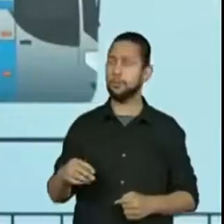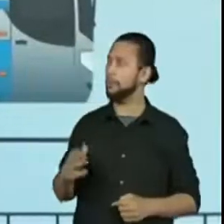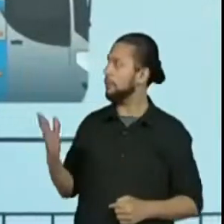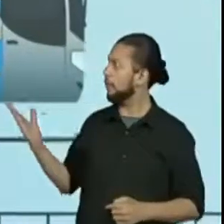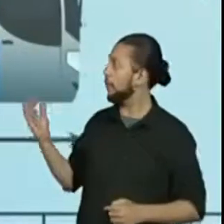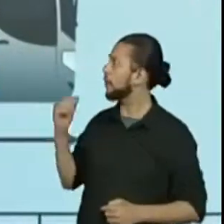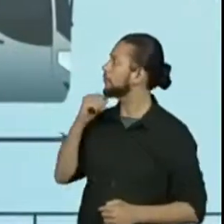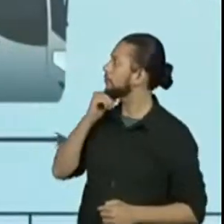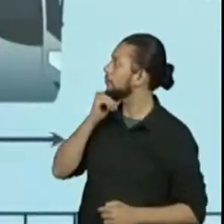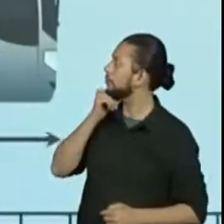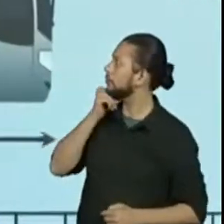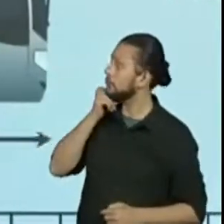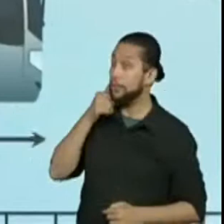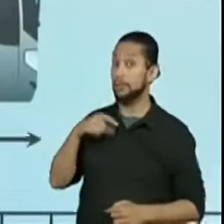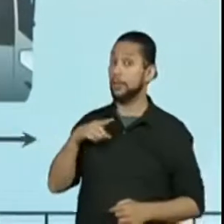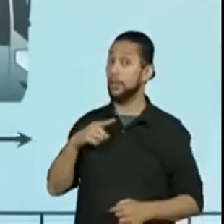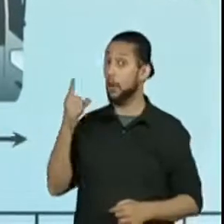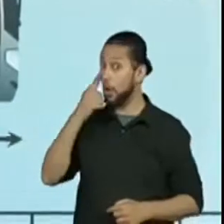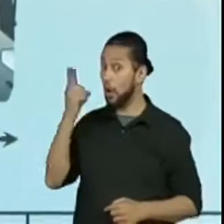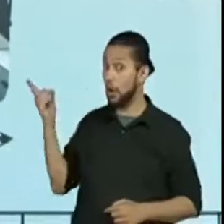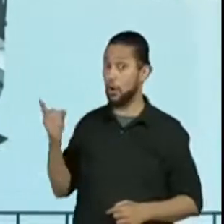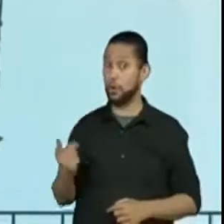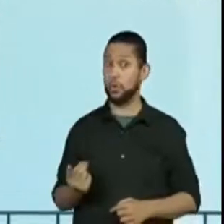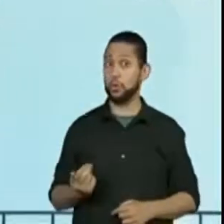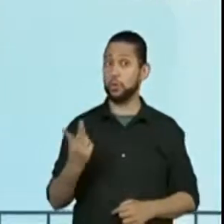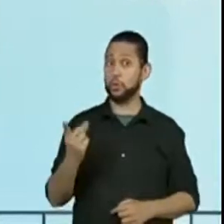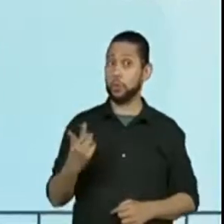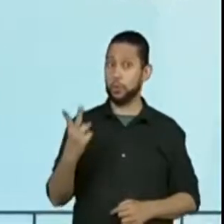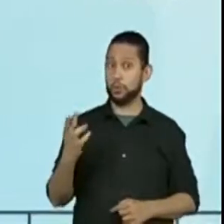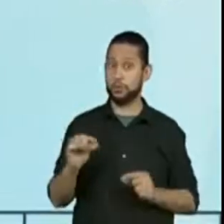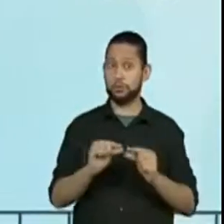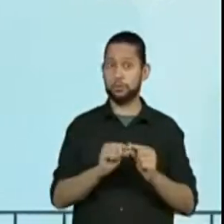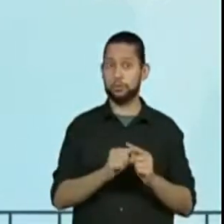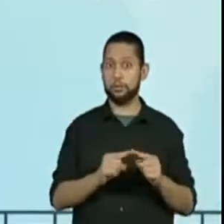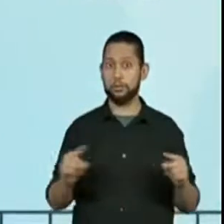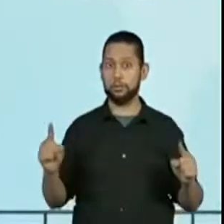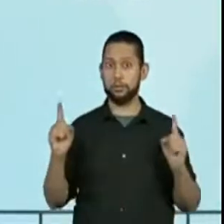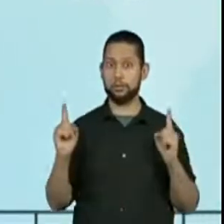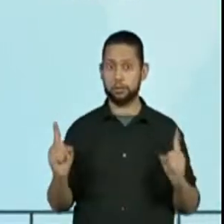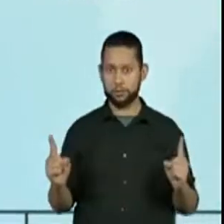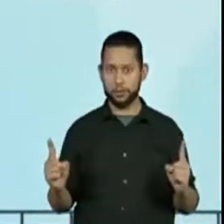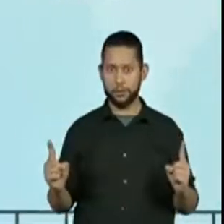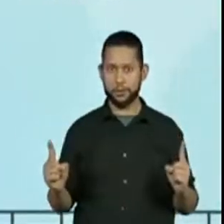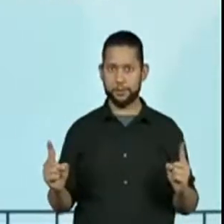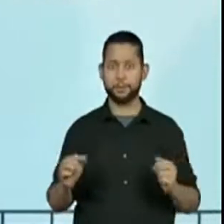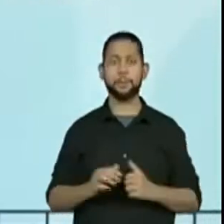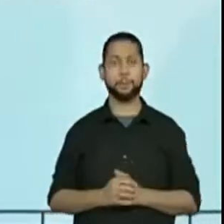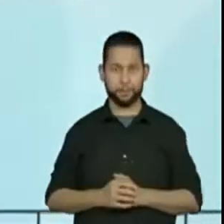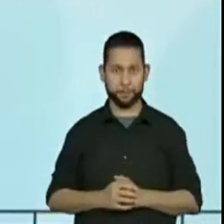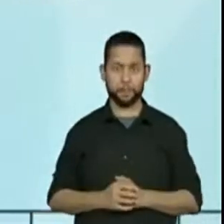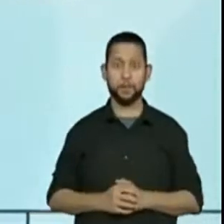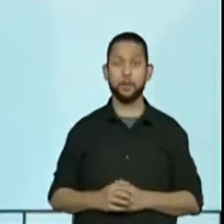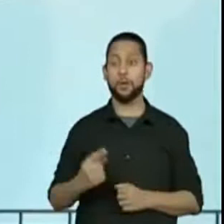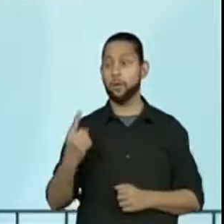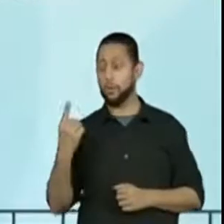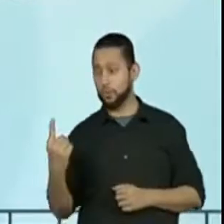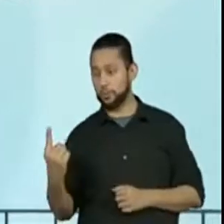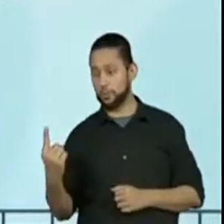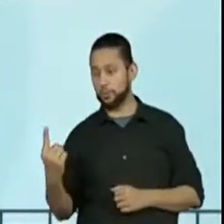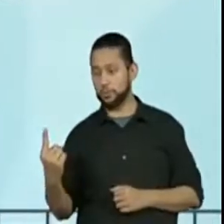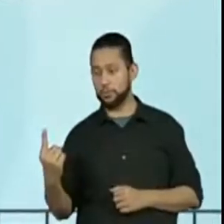Quantos quadradinhos de comprimento o ônibus vai ocupar na malha quadriculada?